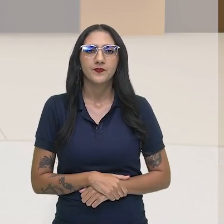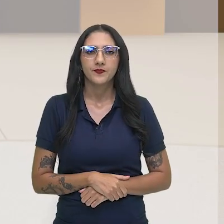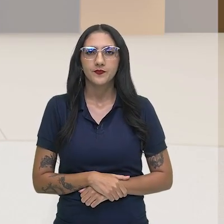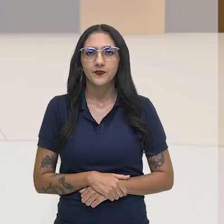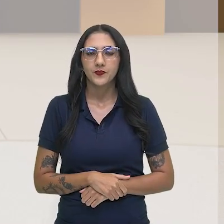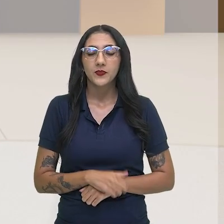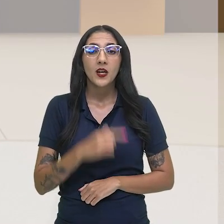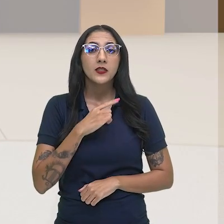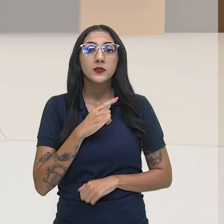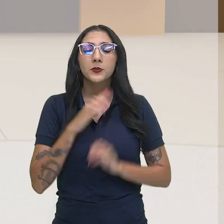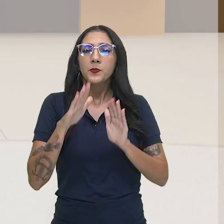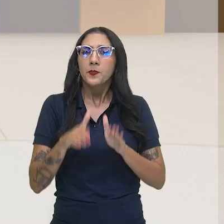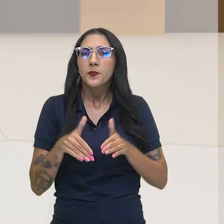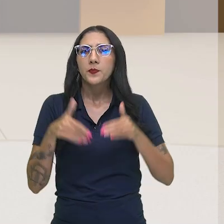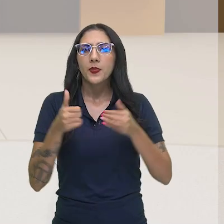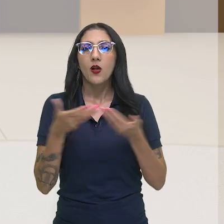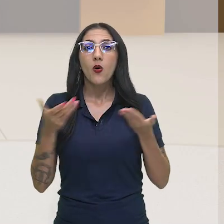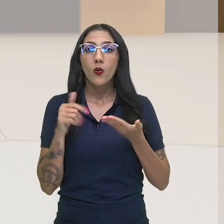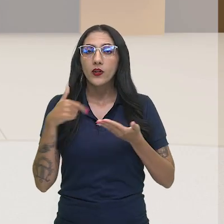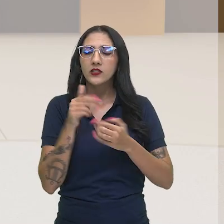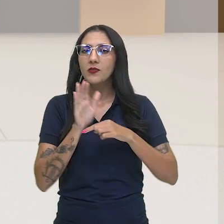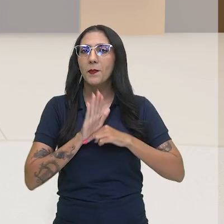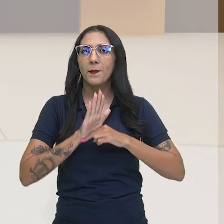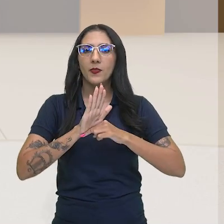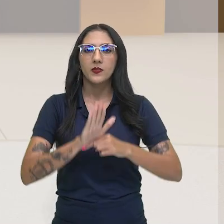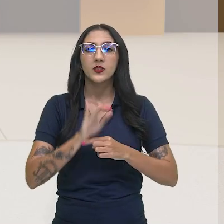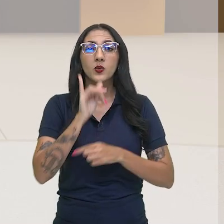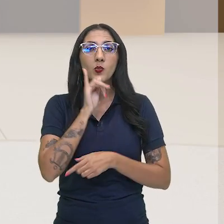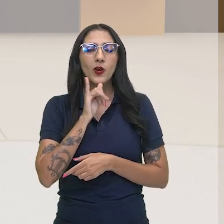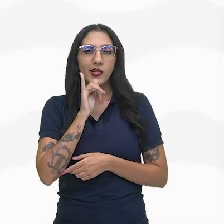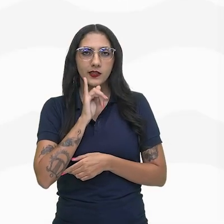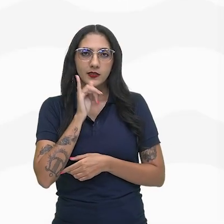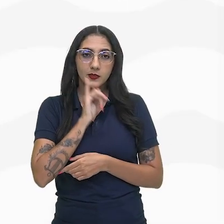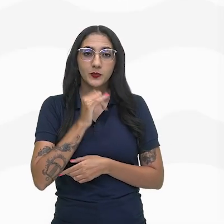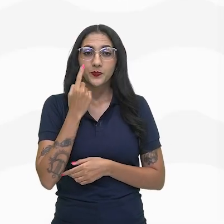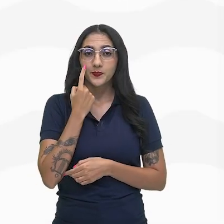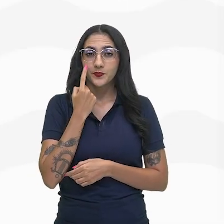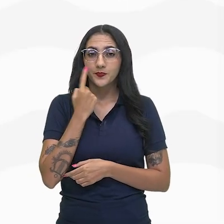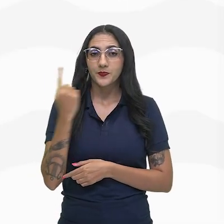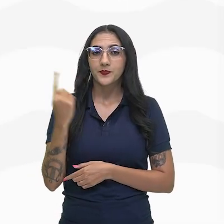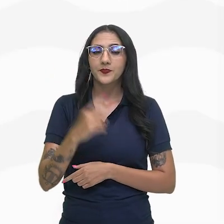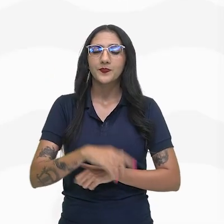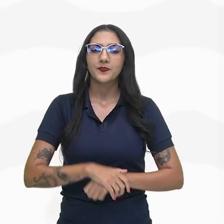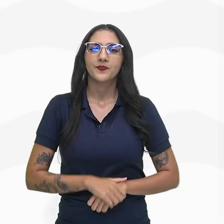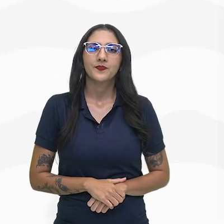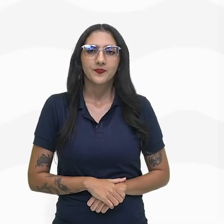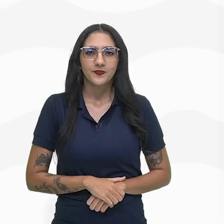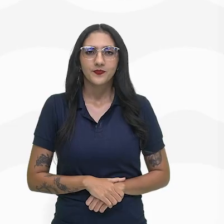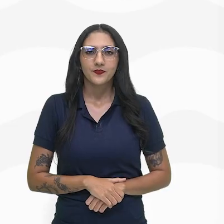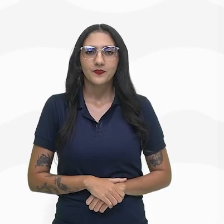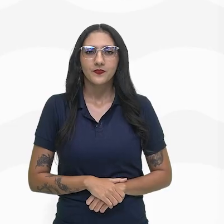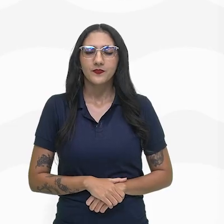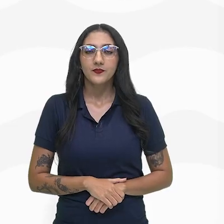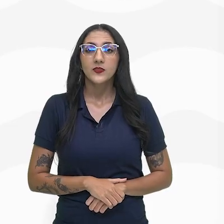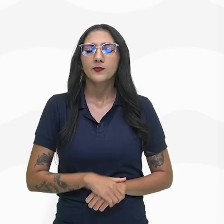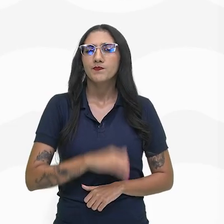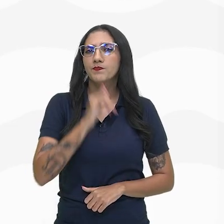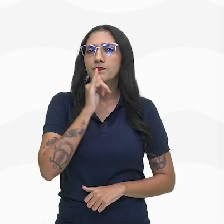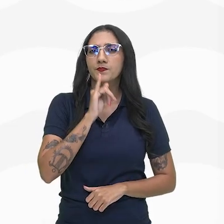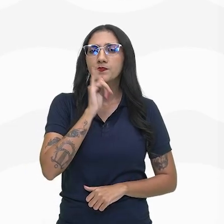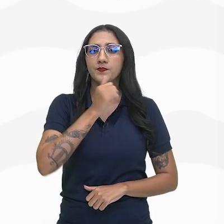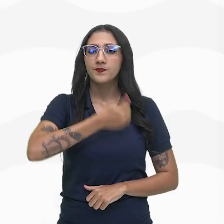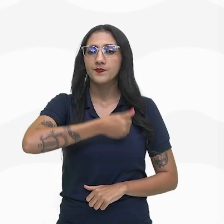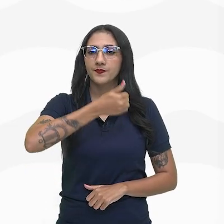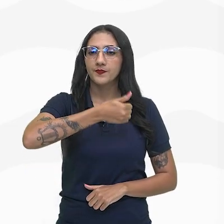vamos utilizar aqui um exemplo e nesse exemplo nós vamos aplicar essa fórmula, tá? Observem na nossa cartela. O primeiro exemplo,